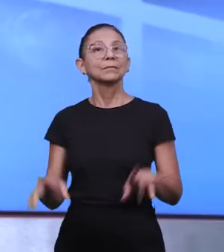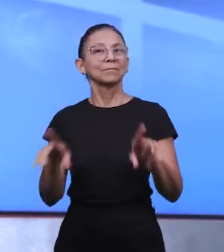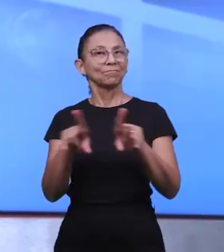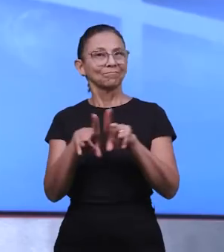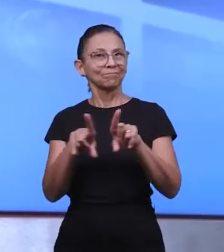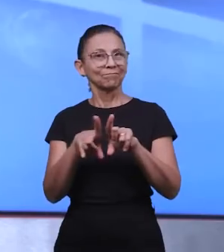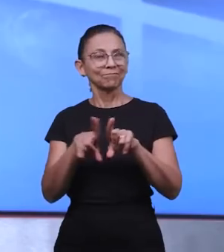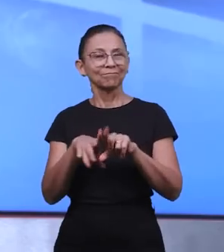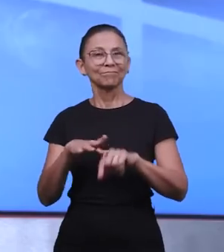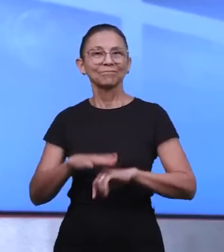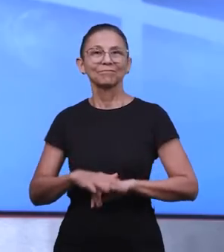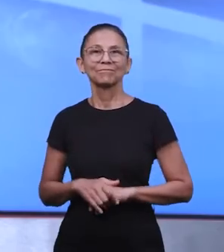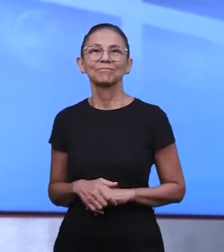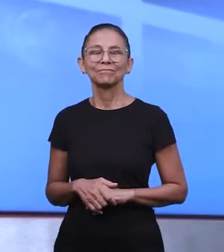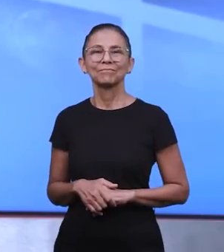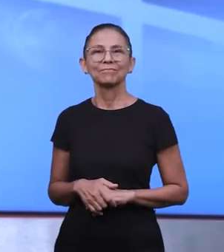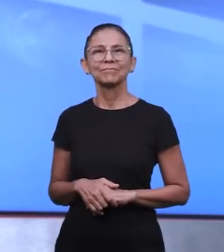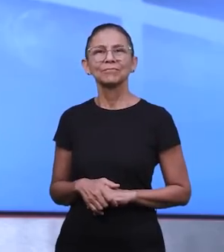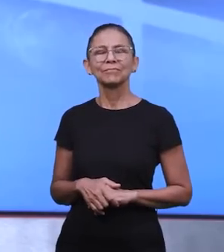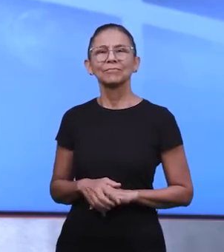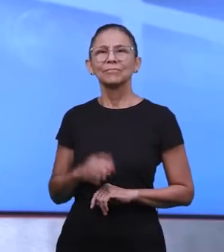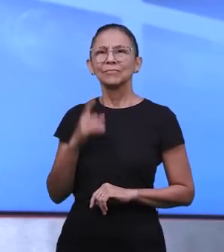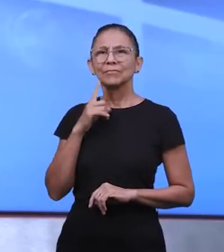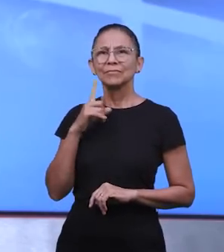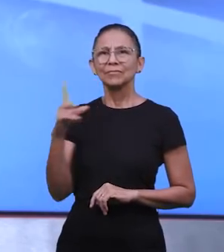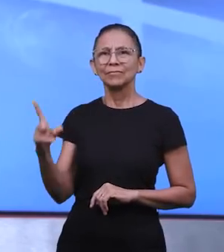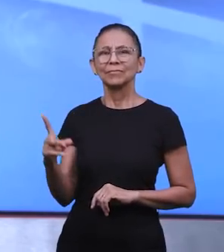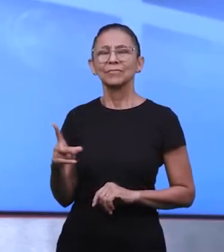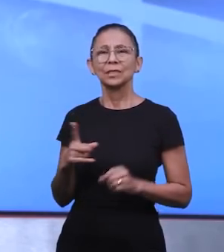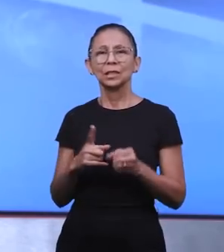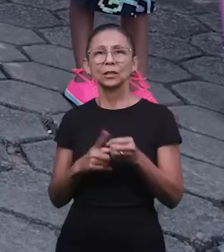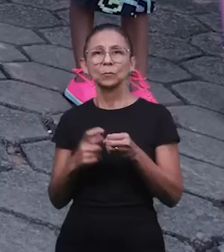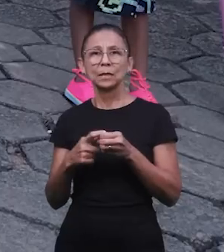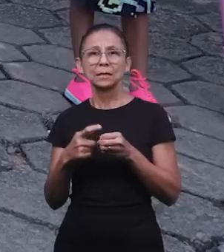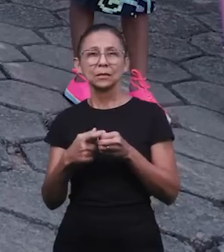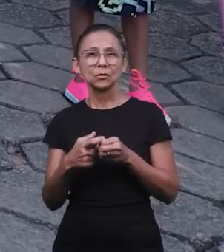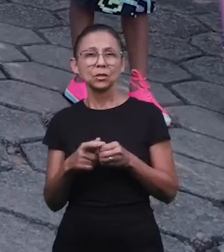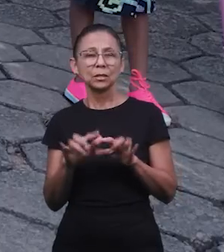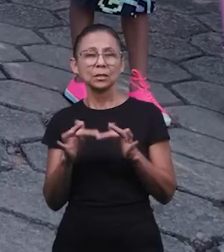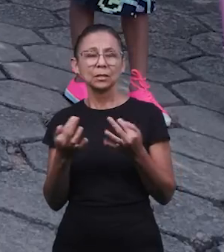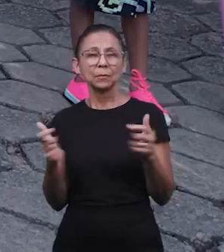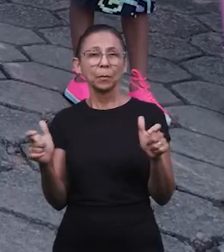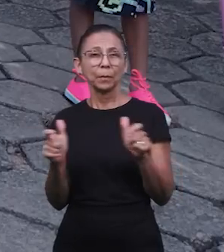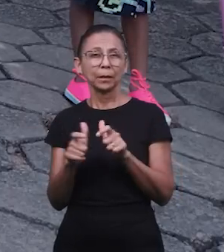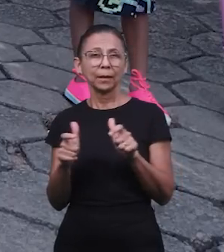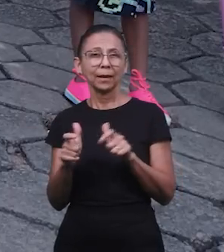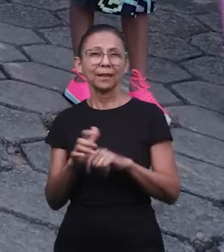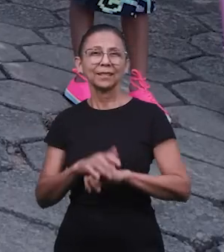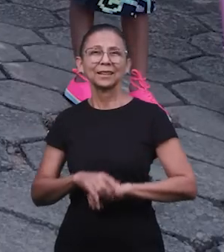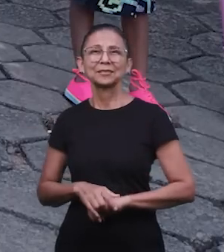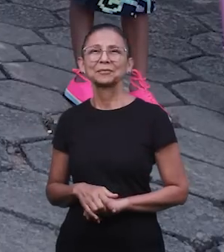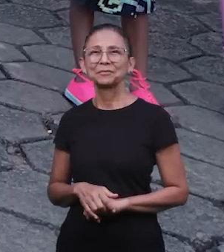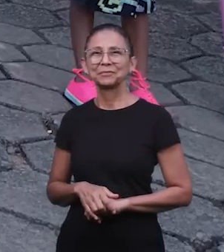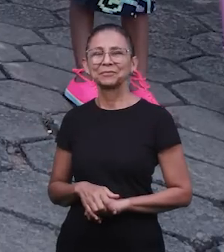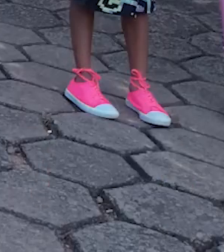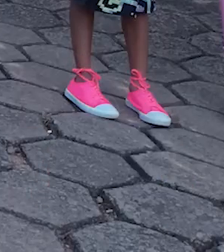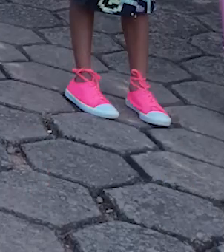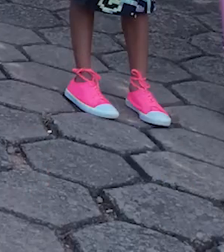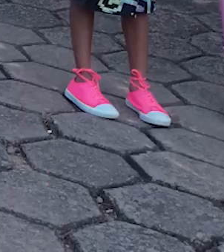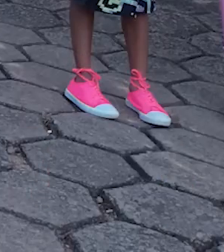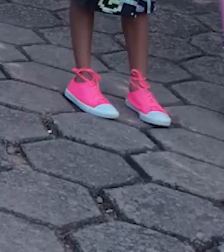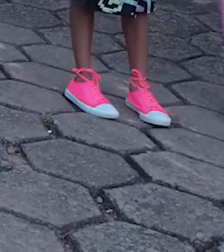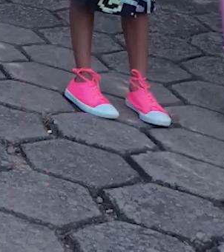E também em São José do Mantimento, essa pequena cidade que também foi abençoada ali com a presença dos nossos